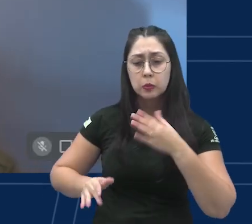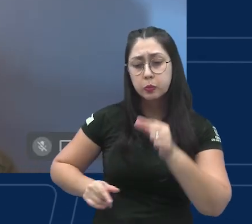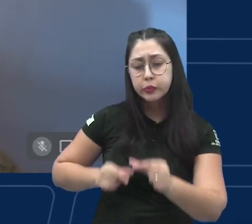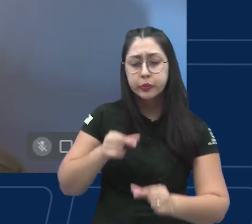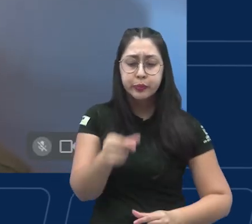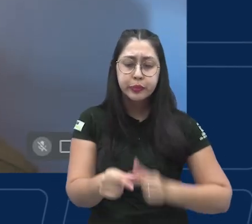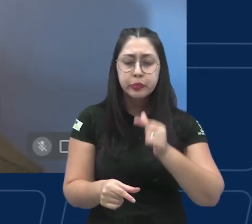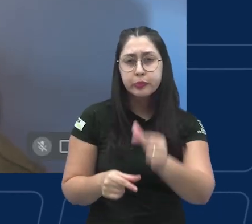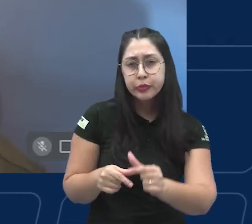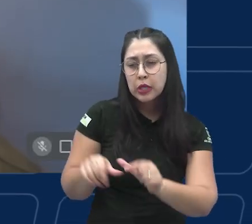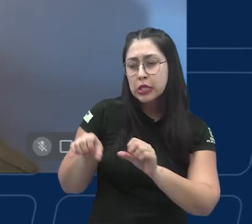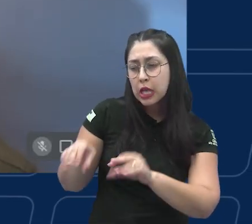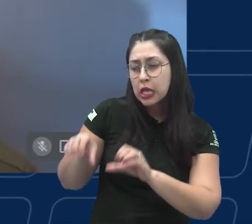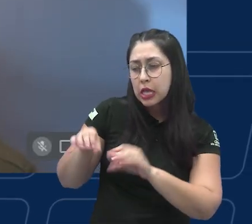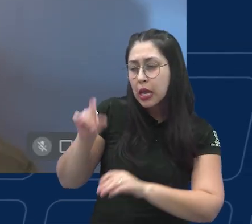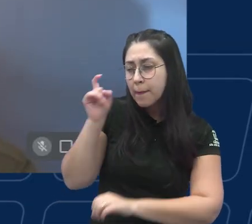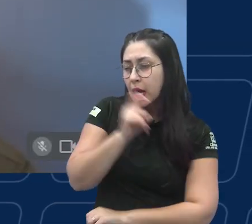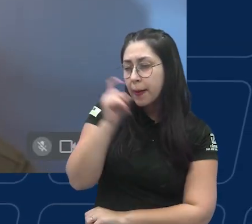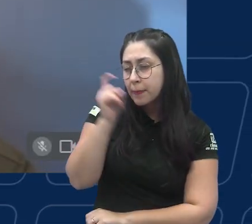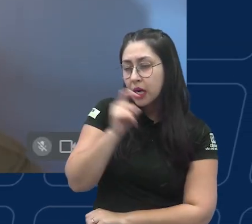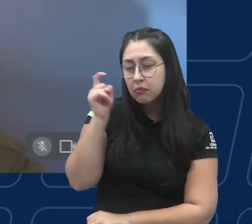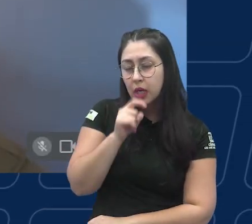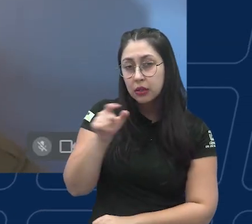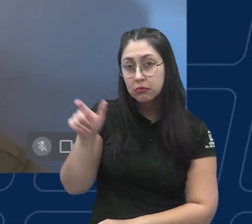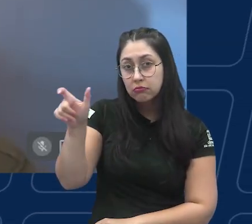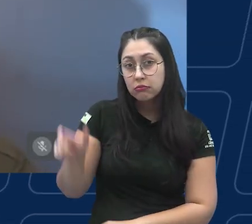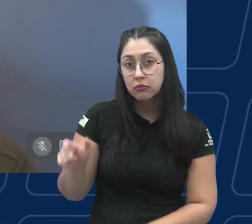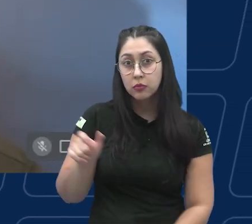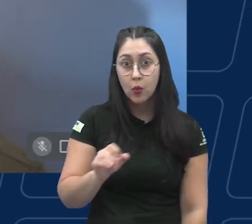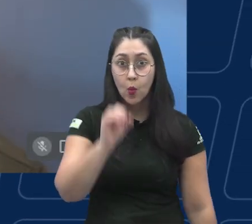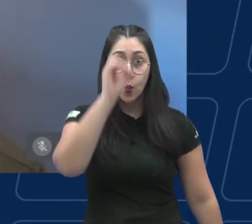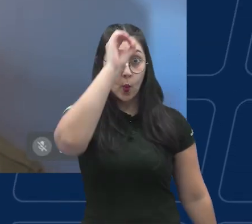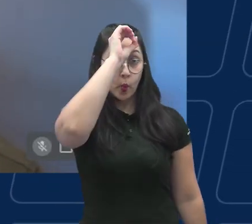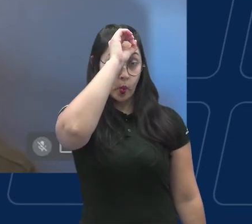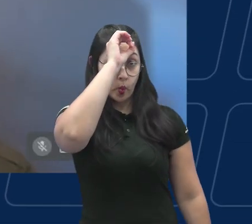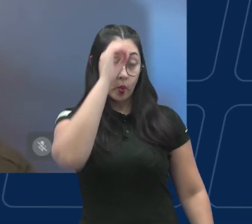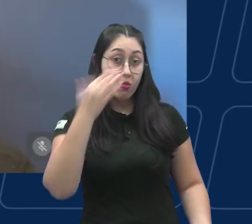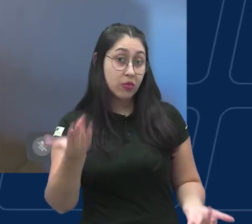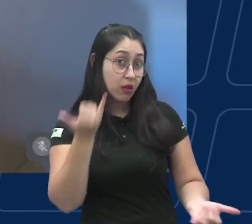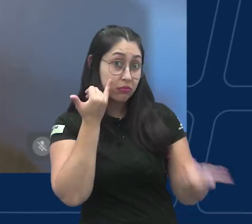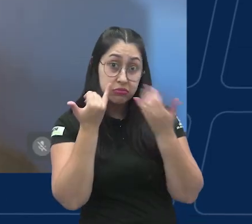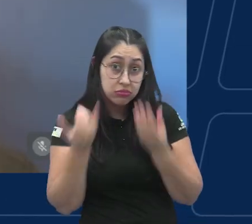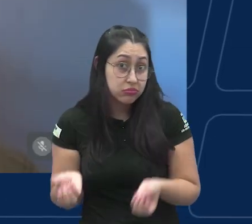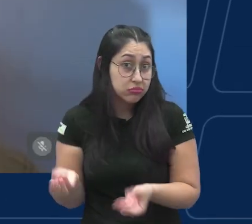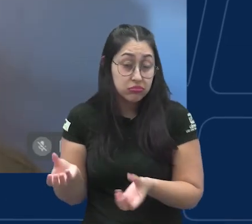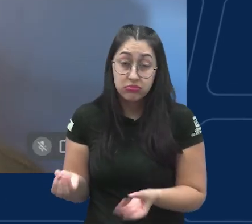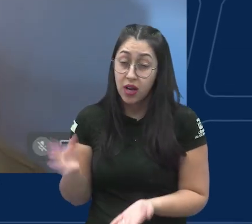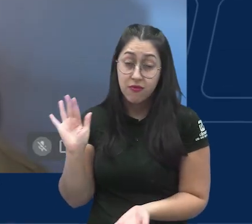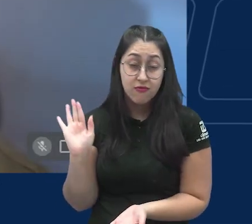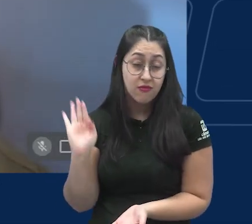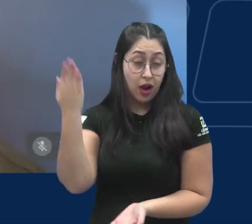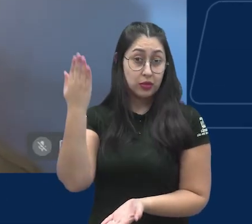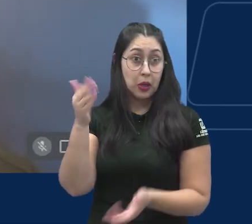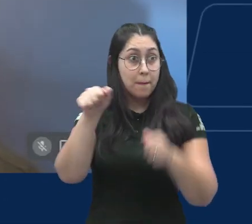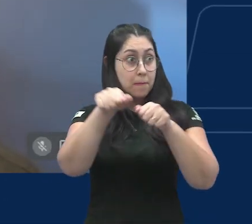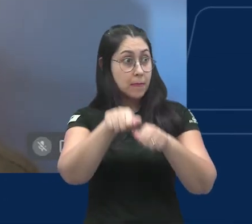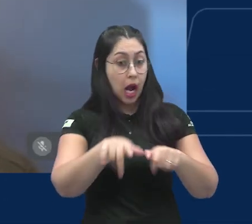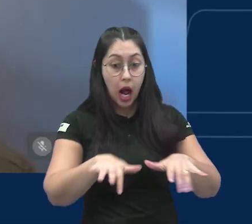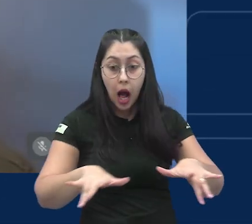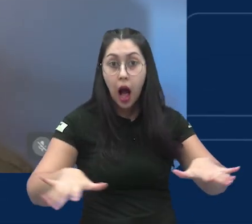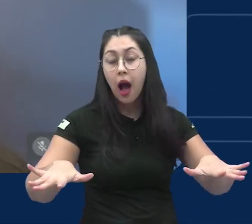para as pessoas mais vulneráveis, e basicamente ele é o golpe de passar informações que não são verdadeiras para